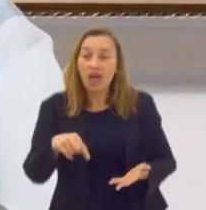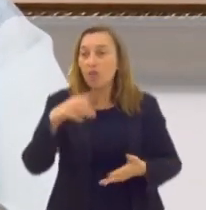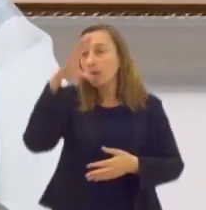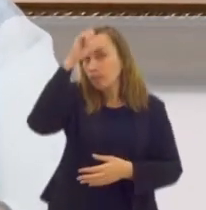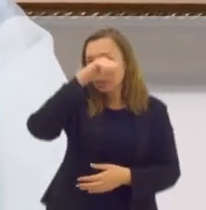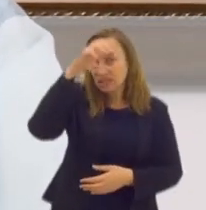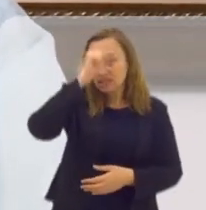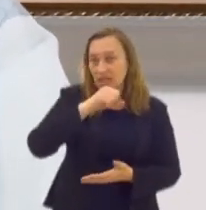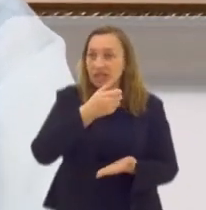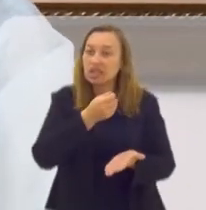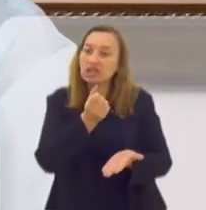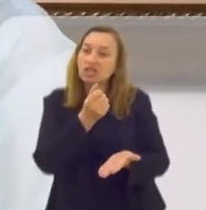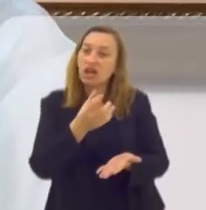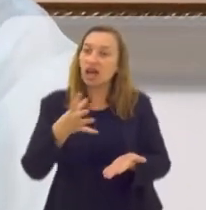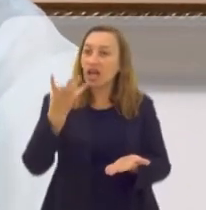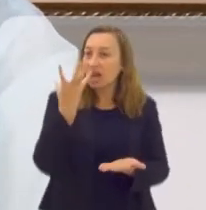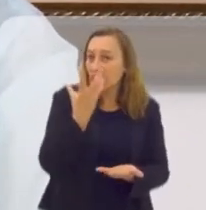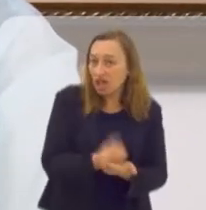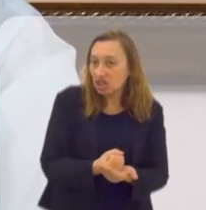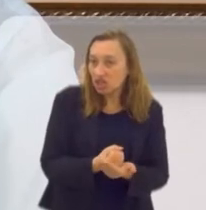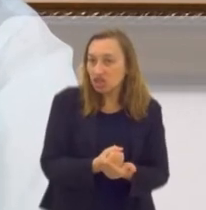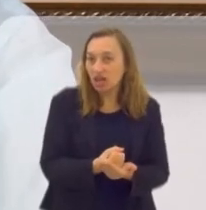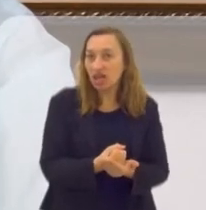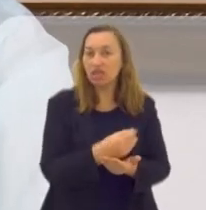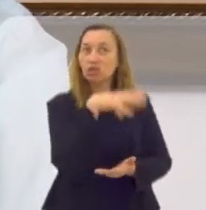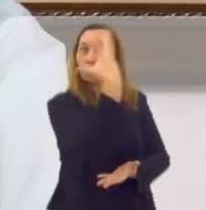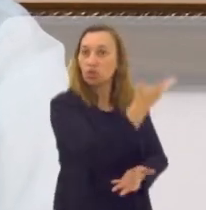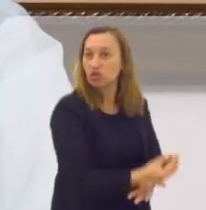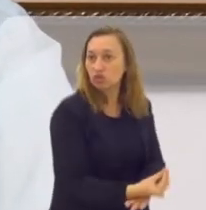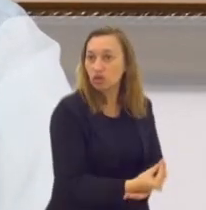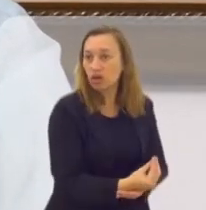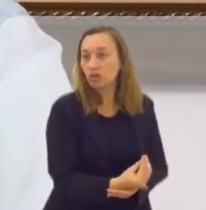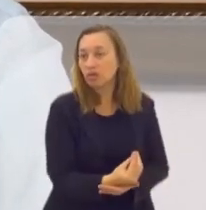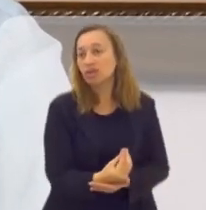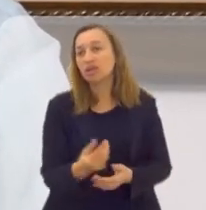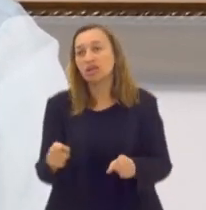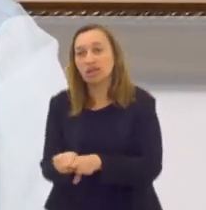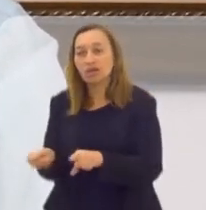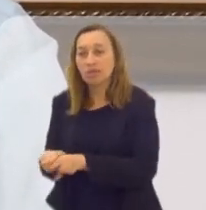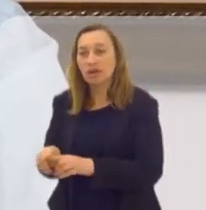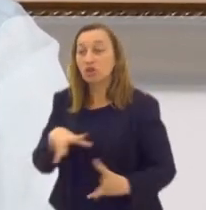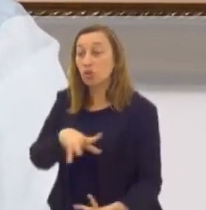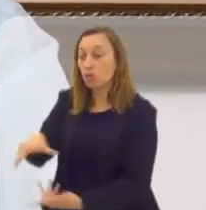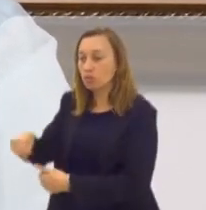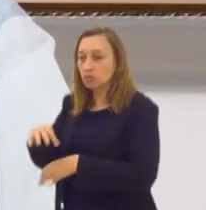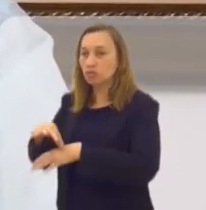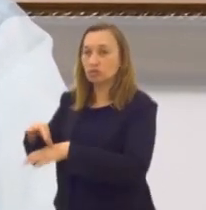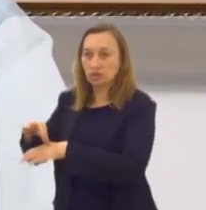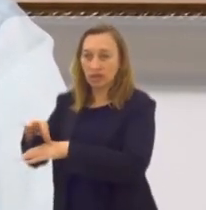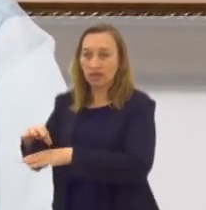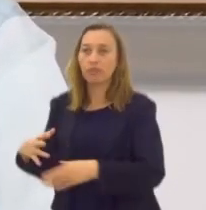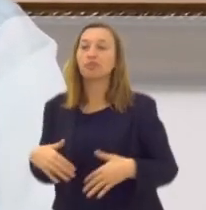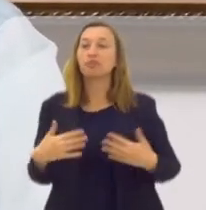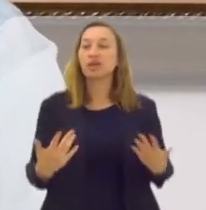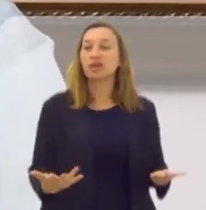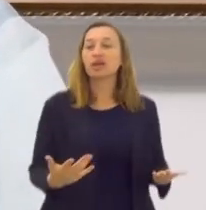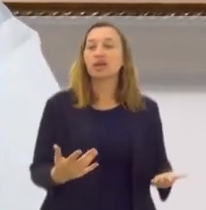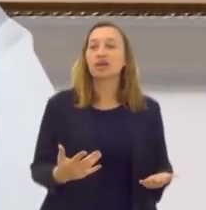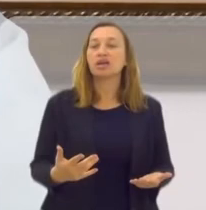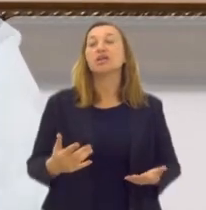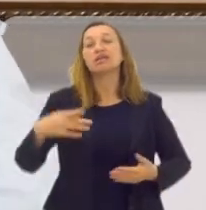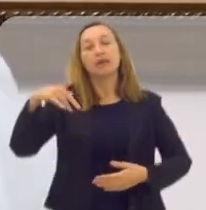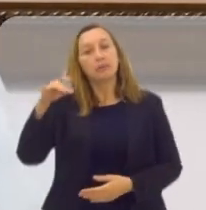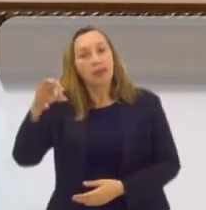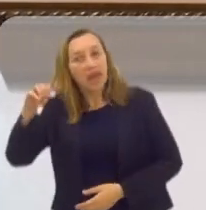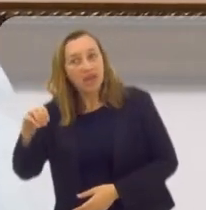ela é uma faculdade que está registrada no organismo espiritual e material. Assim ensinam os espíritos. Então,